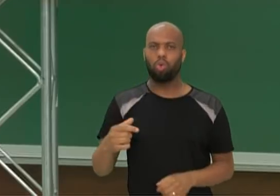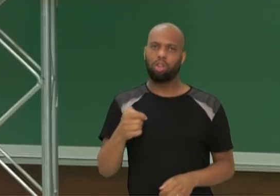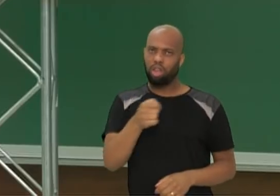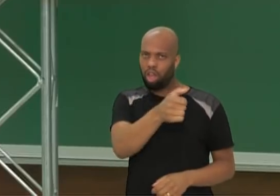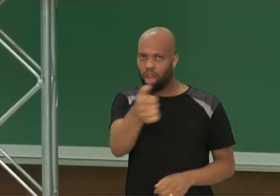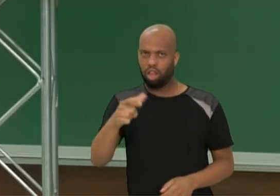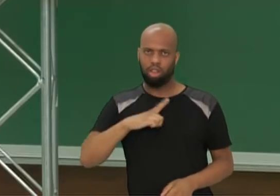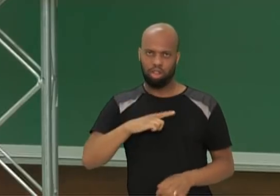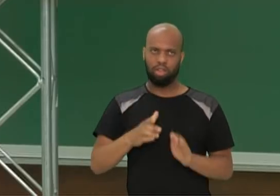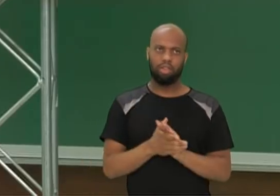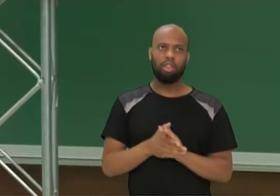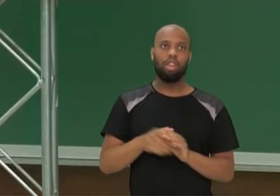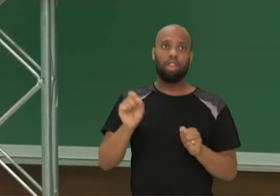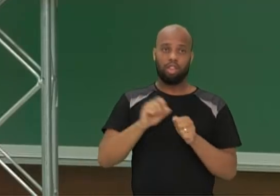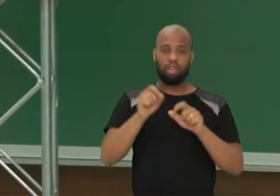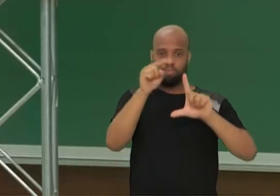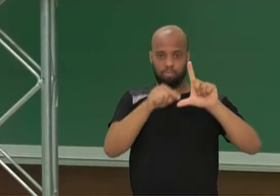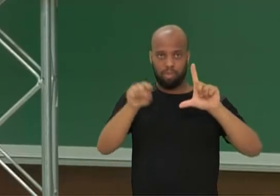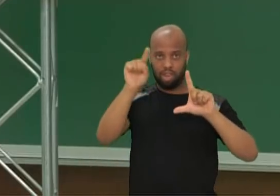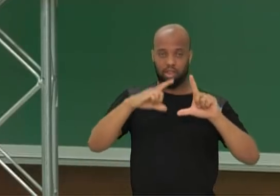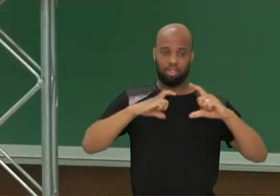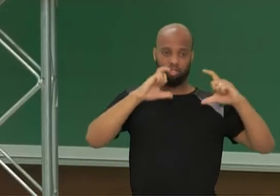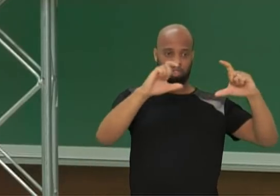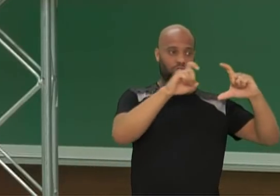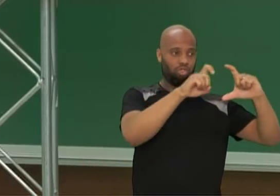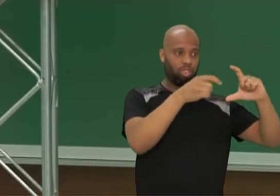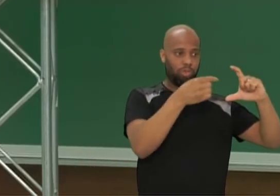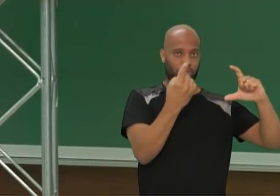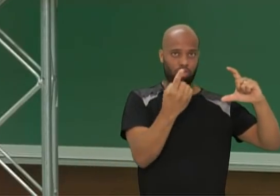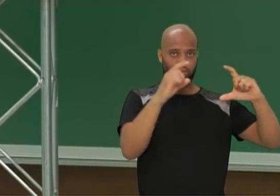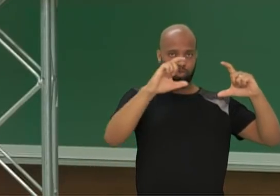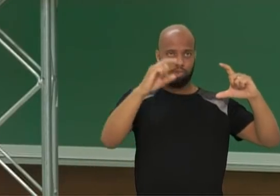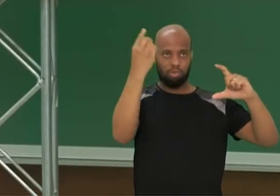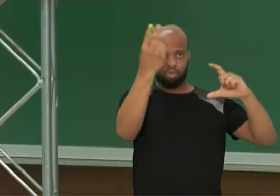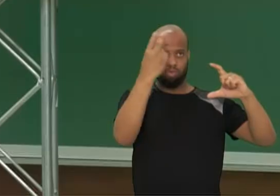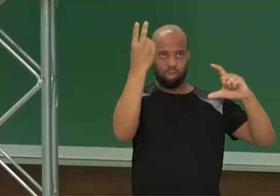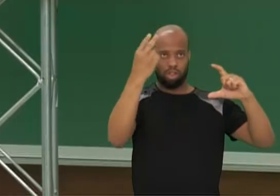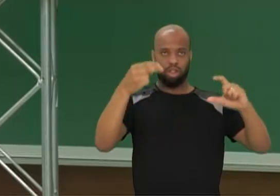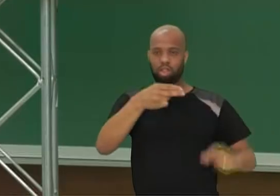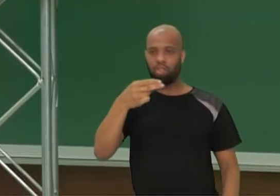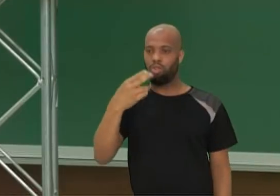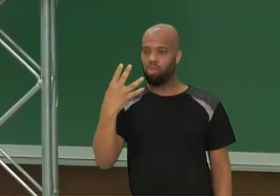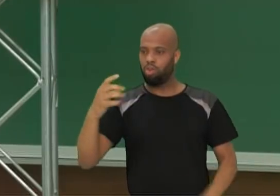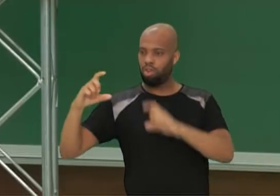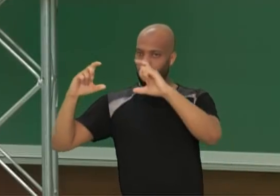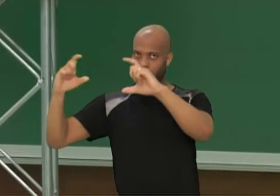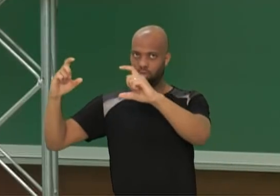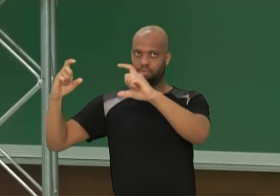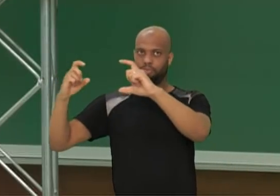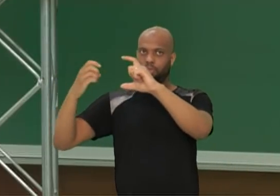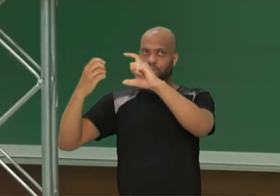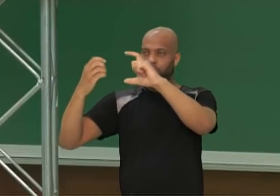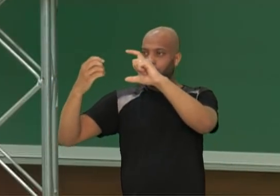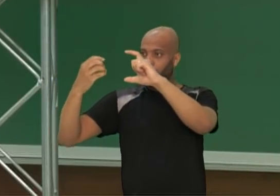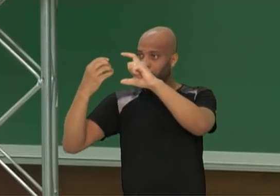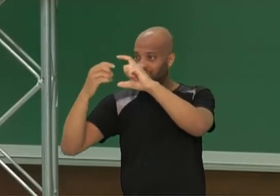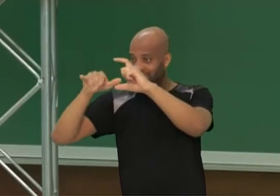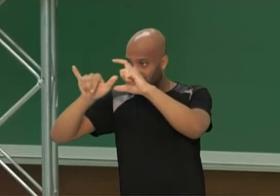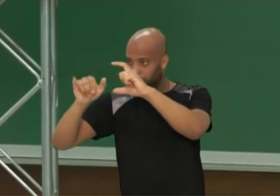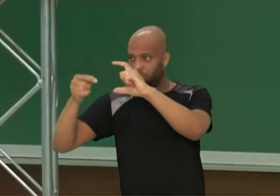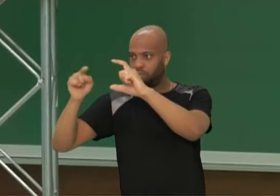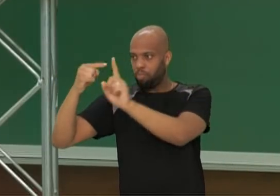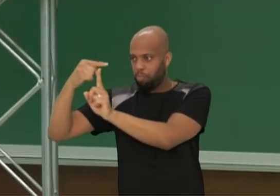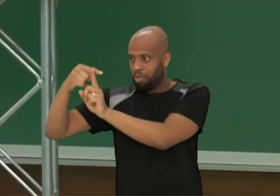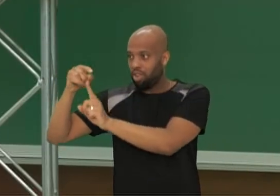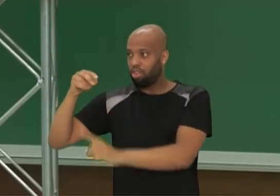cá. Então, a parábola de equação x menos 1, tudo isso ao quadrado, igual a 4, entre parênteses,